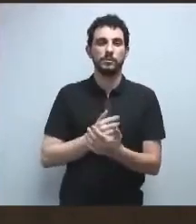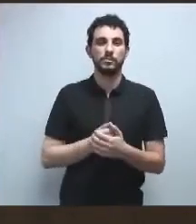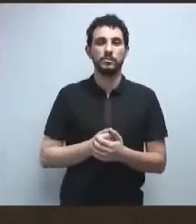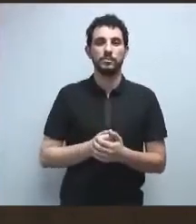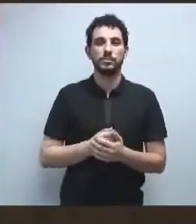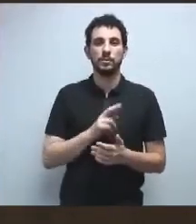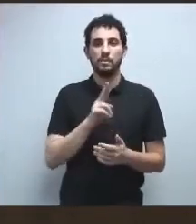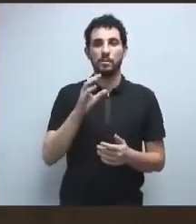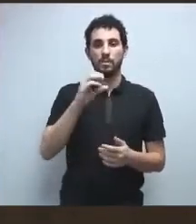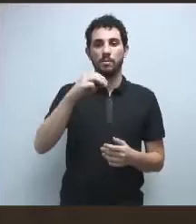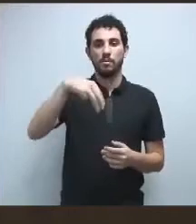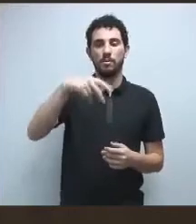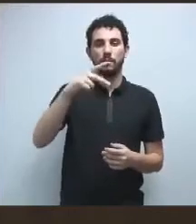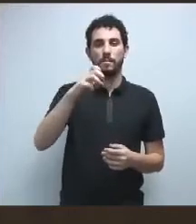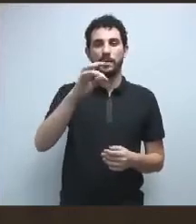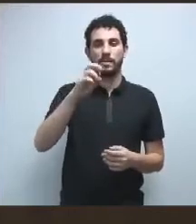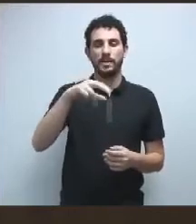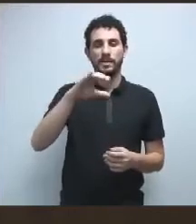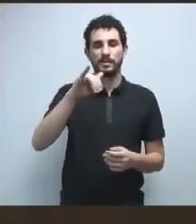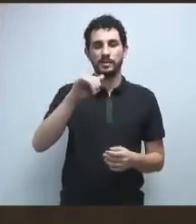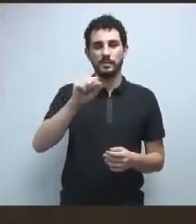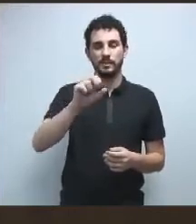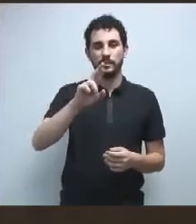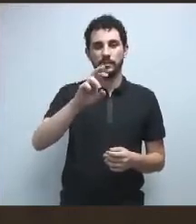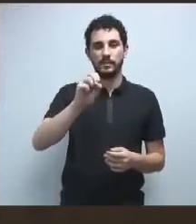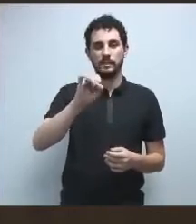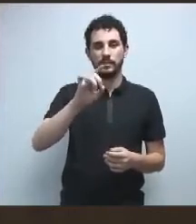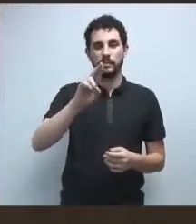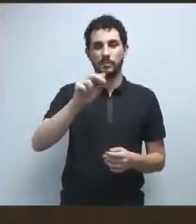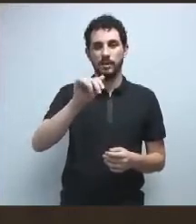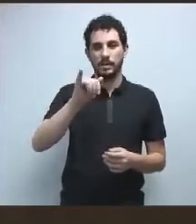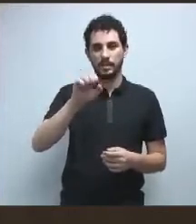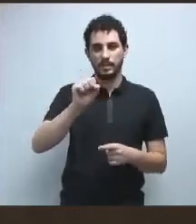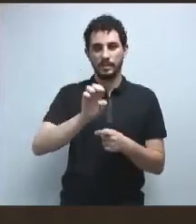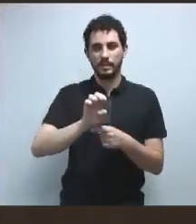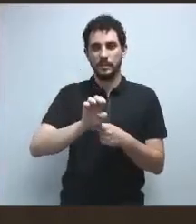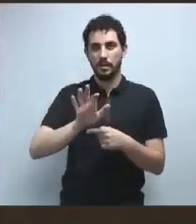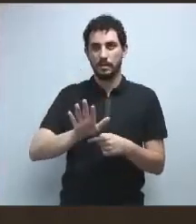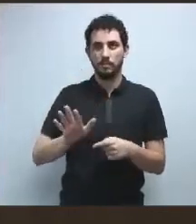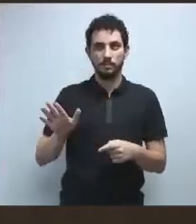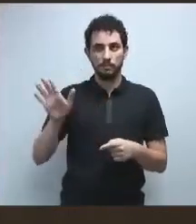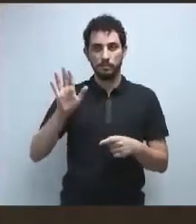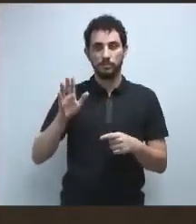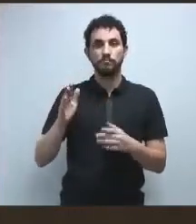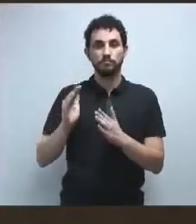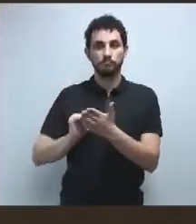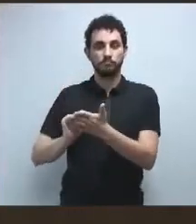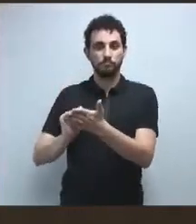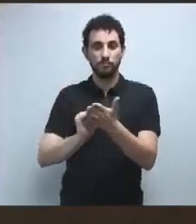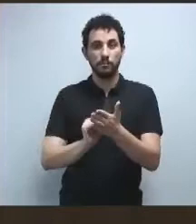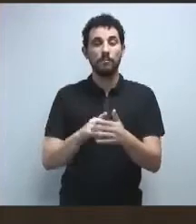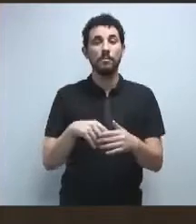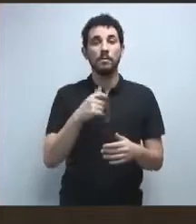chamadas competências residuais dos estados em 1981